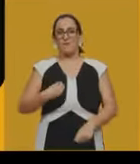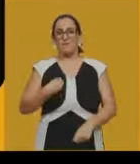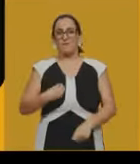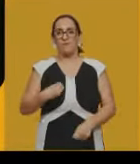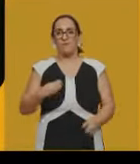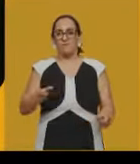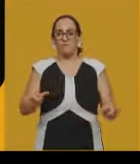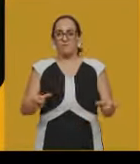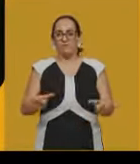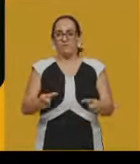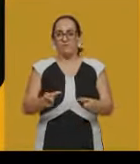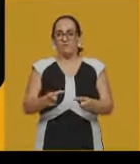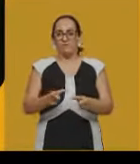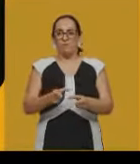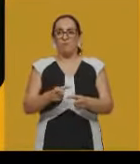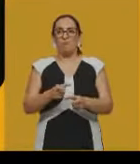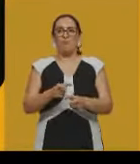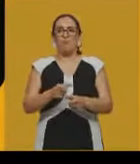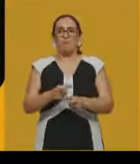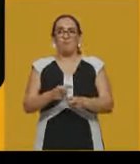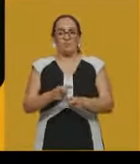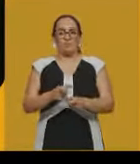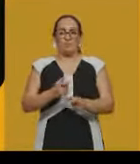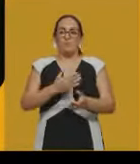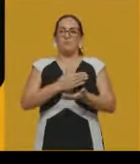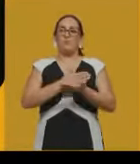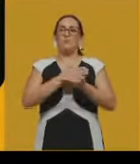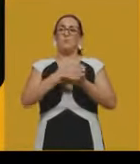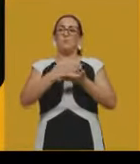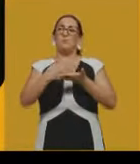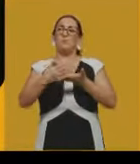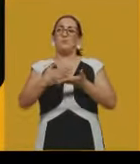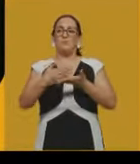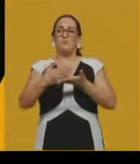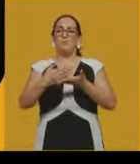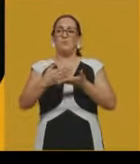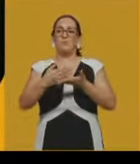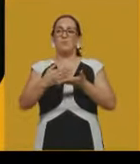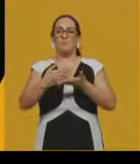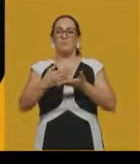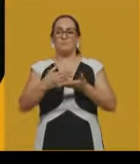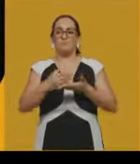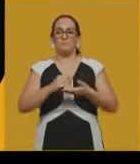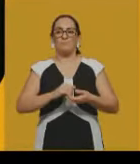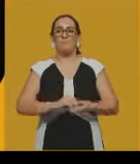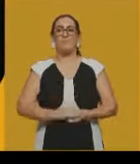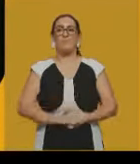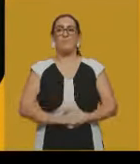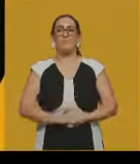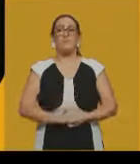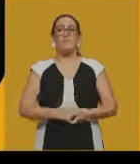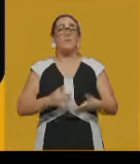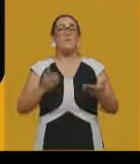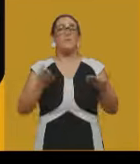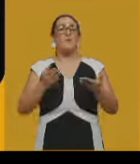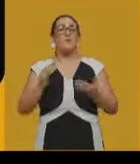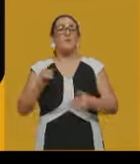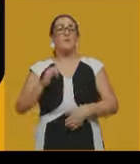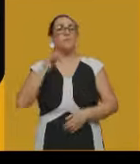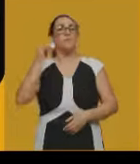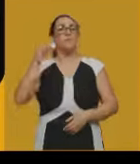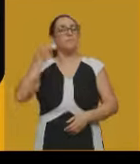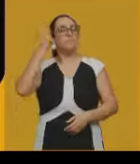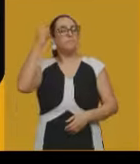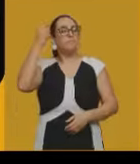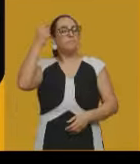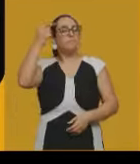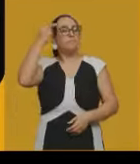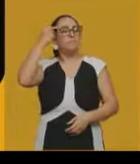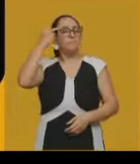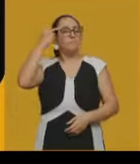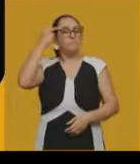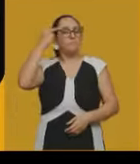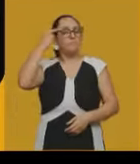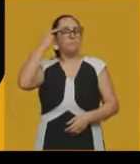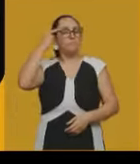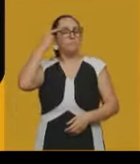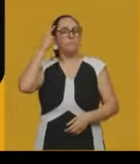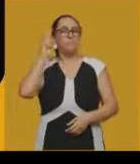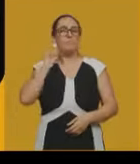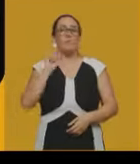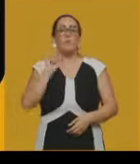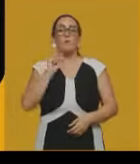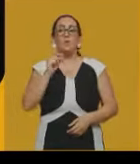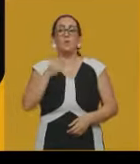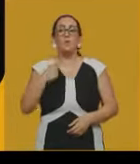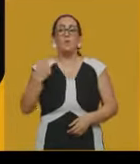muito reduzida nesse início aí de Império Brasileiro. É muito importante a gente mencionar que nós